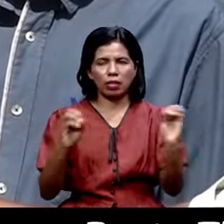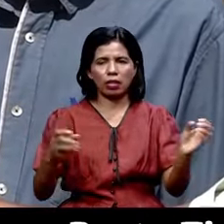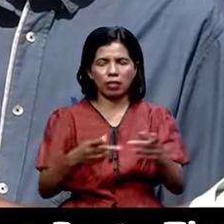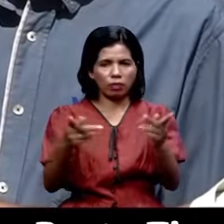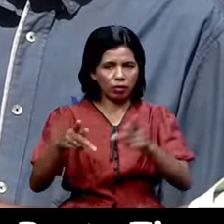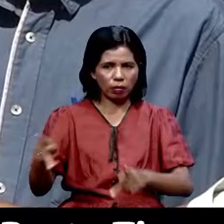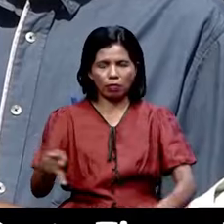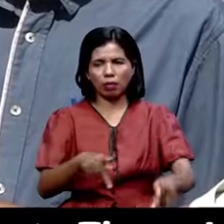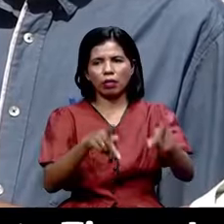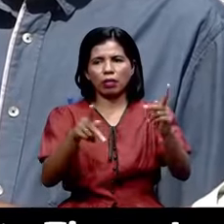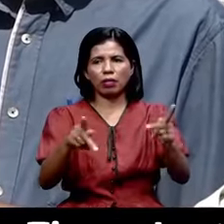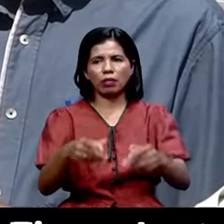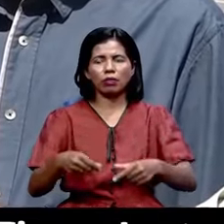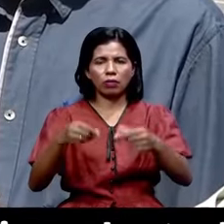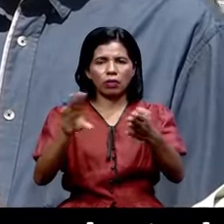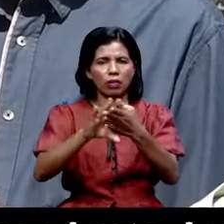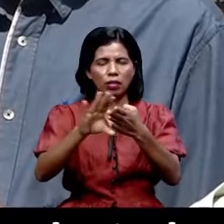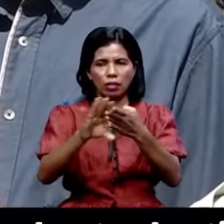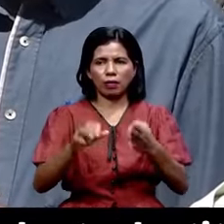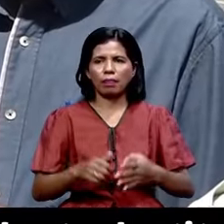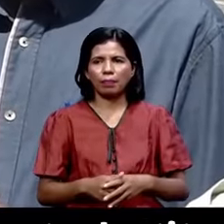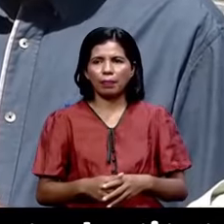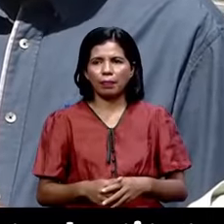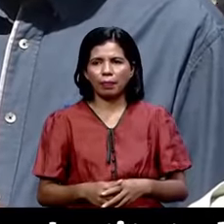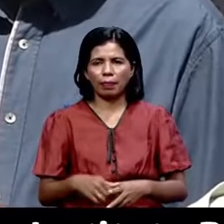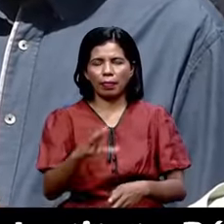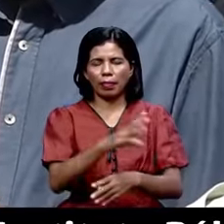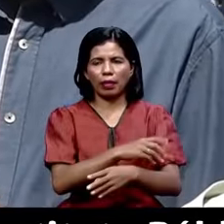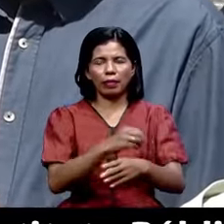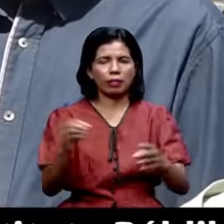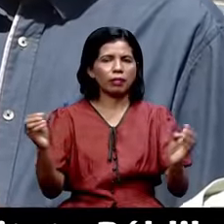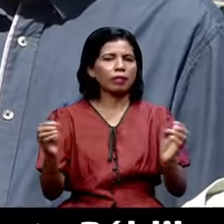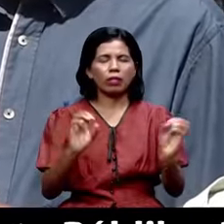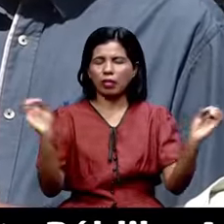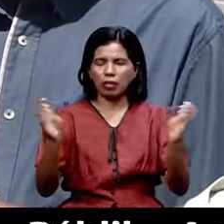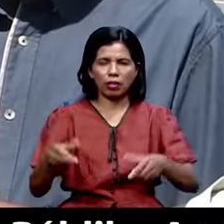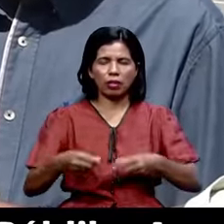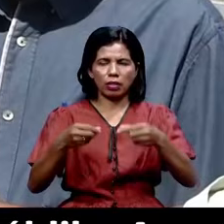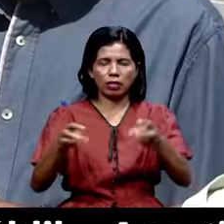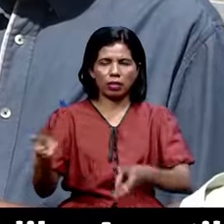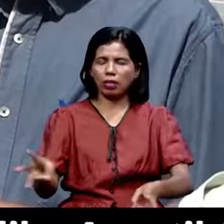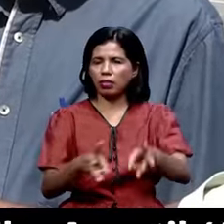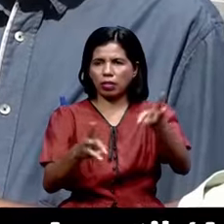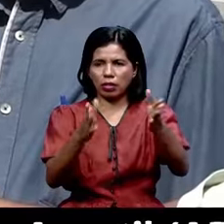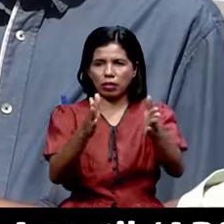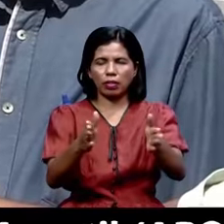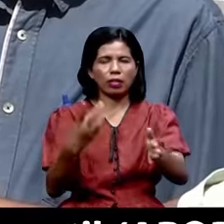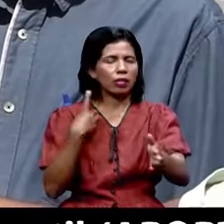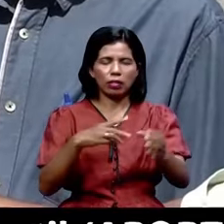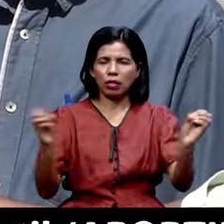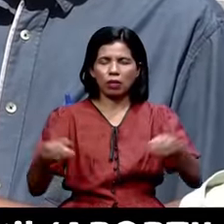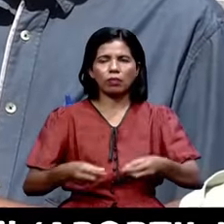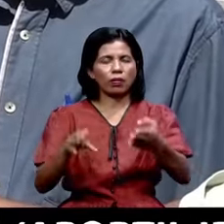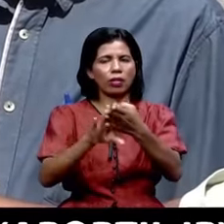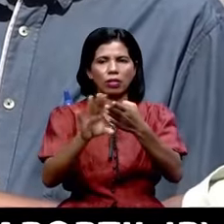público la ia fo notificação na valeta lete trotuar lete estrada nini serve turbana e telefone